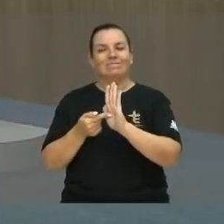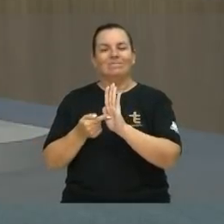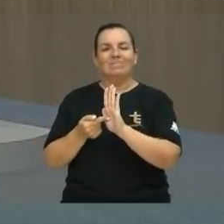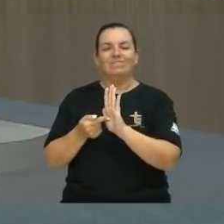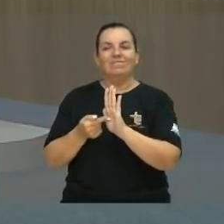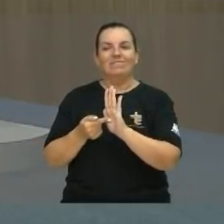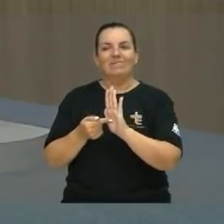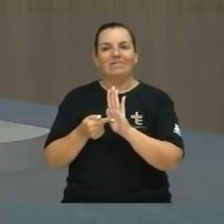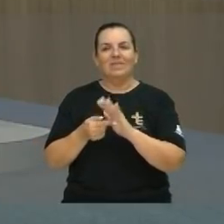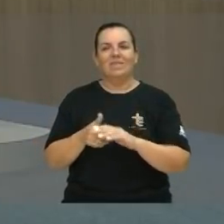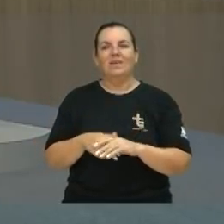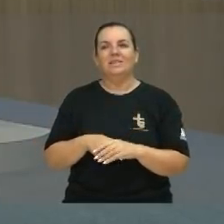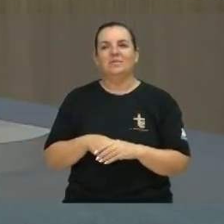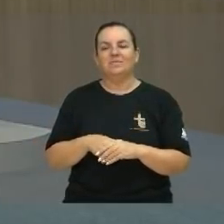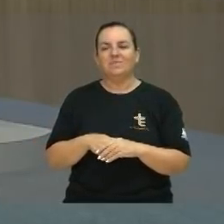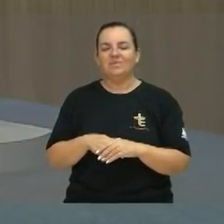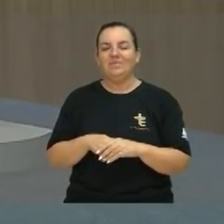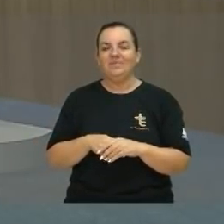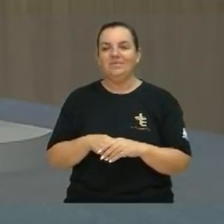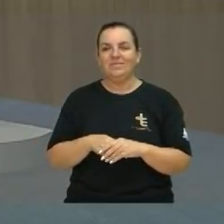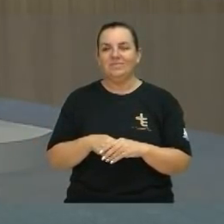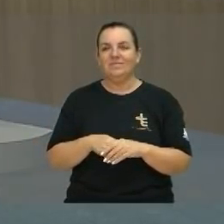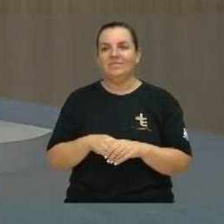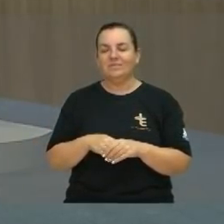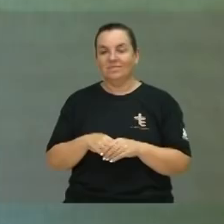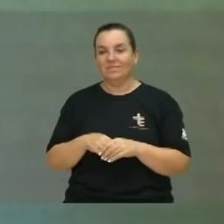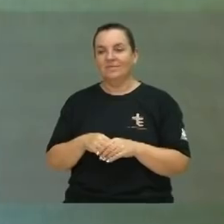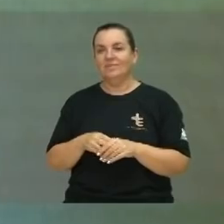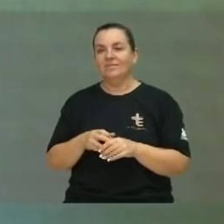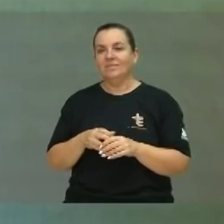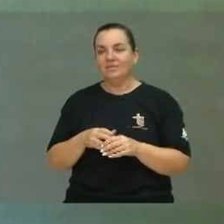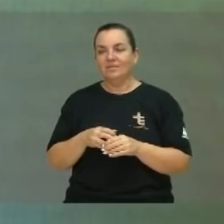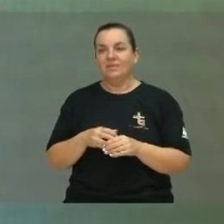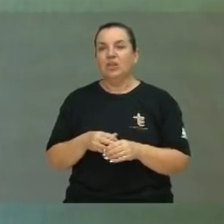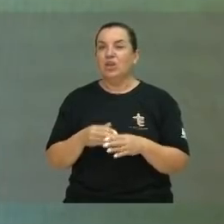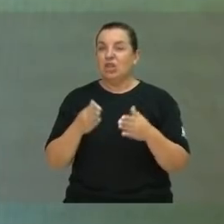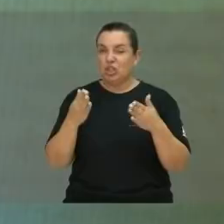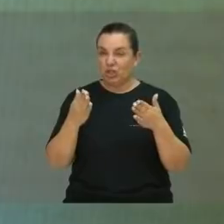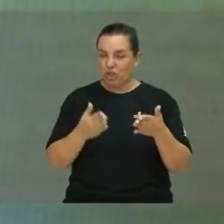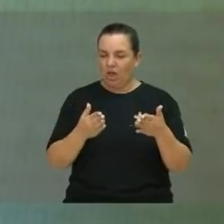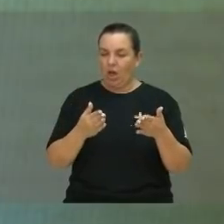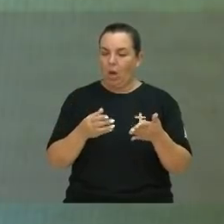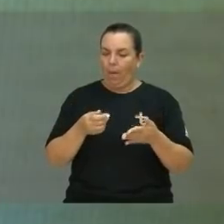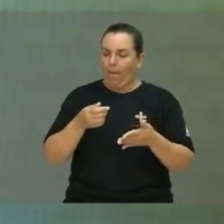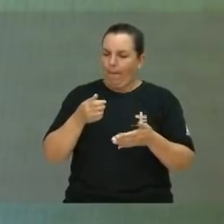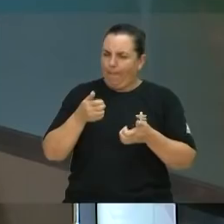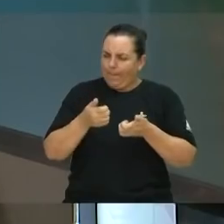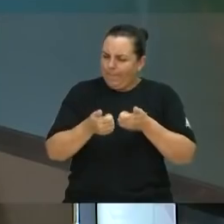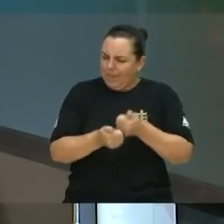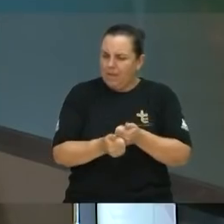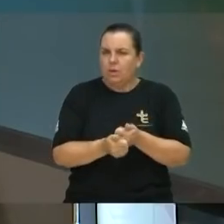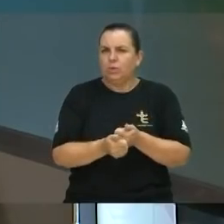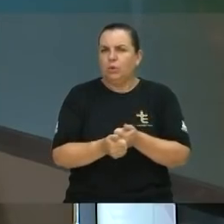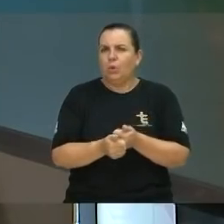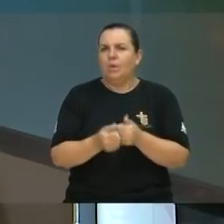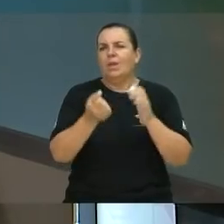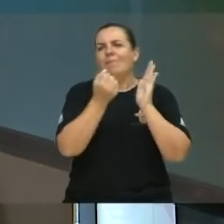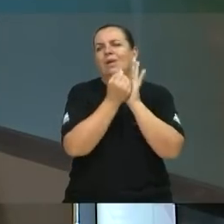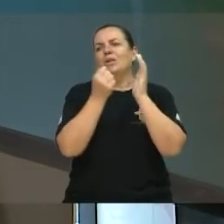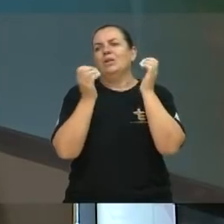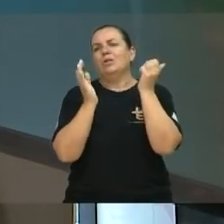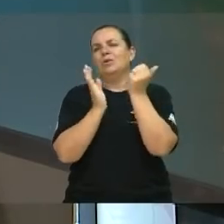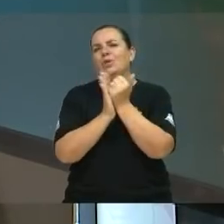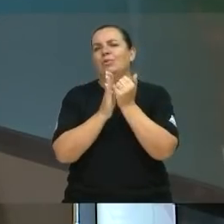dessa afirmação nós estamos às vésperas estamos na véspera da